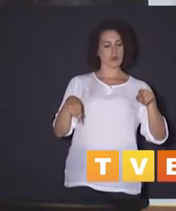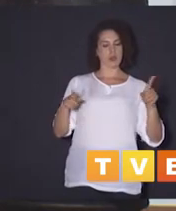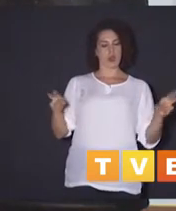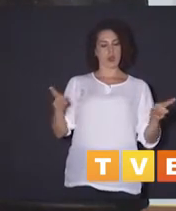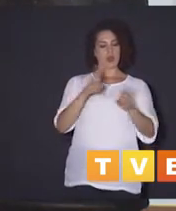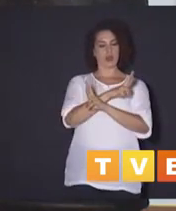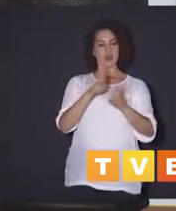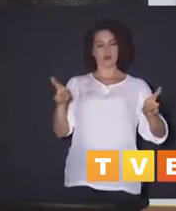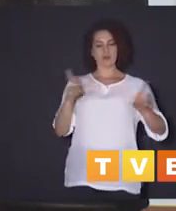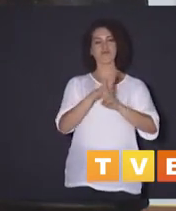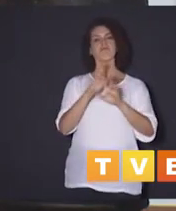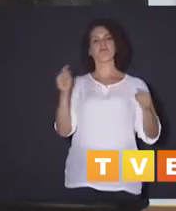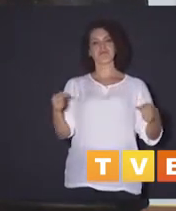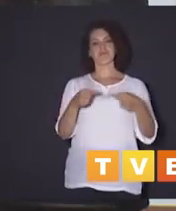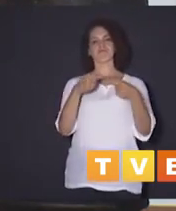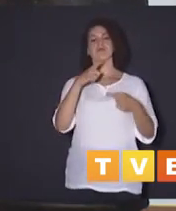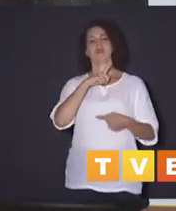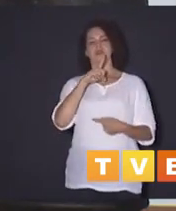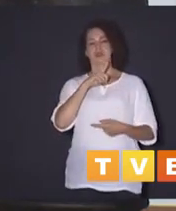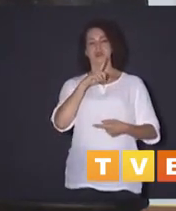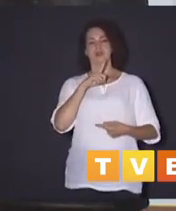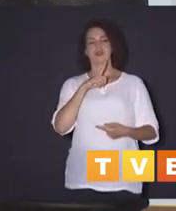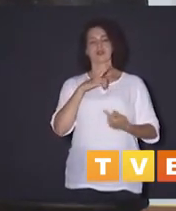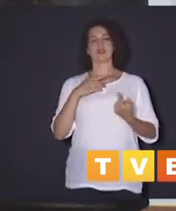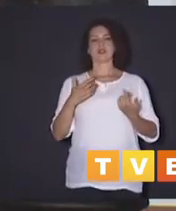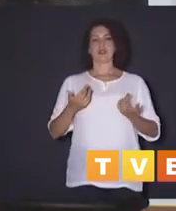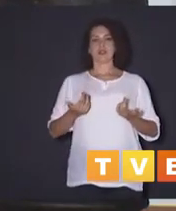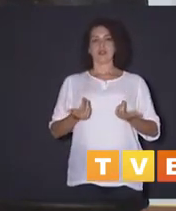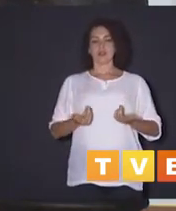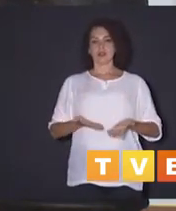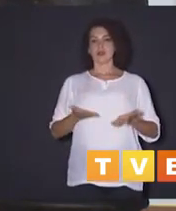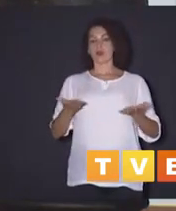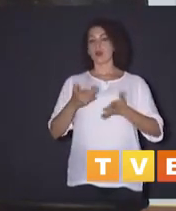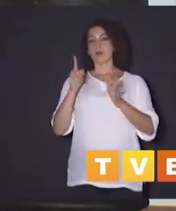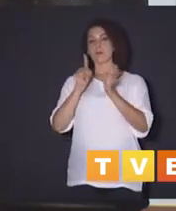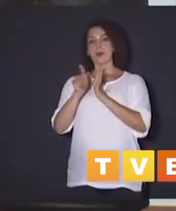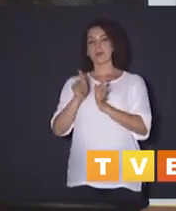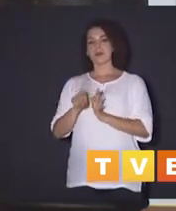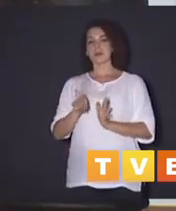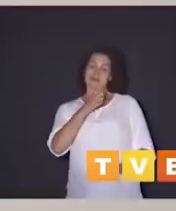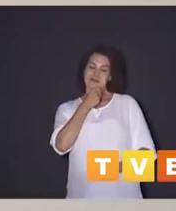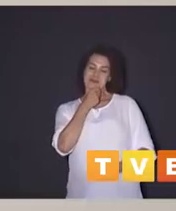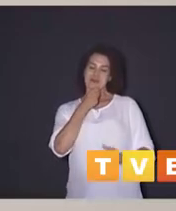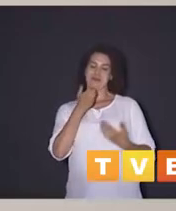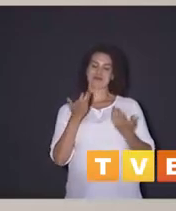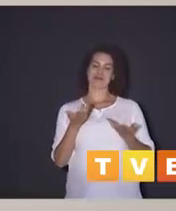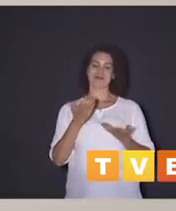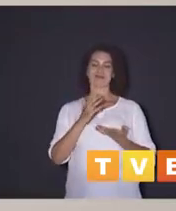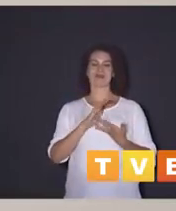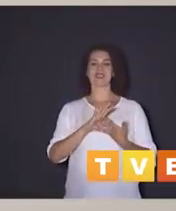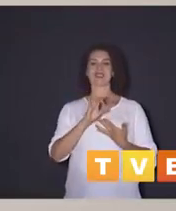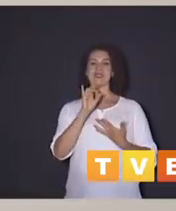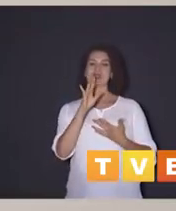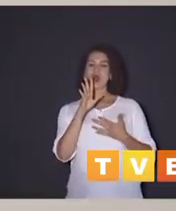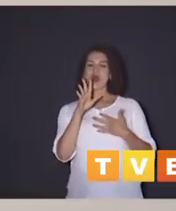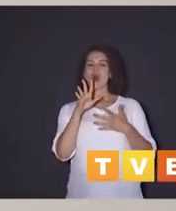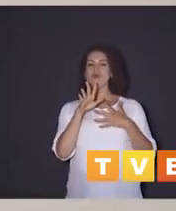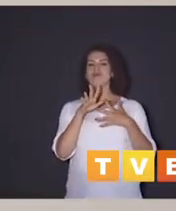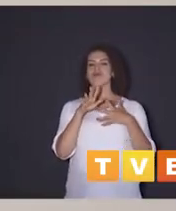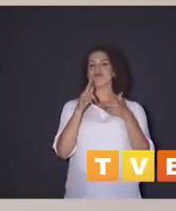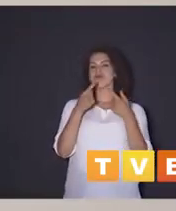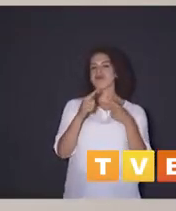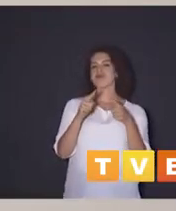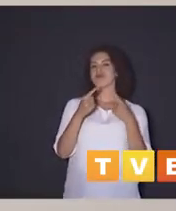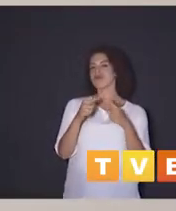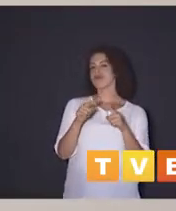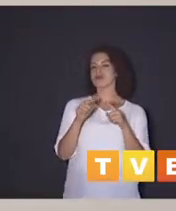muito ligada a outra não é então vamos pra perguntas eu queria só problematiza um pouco mais